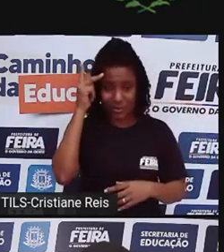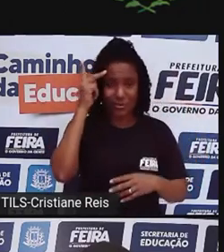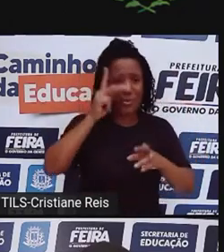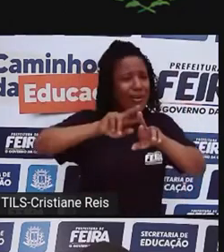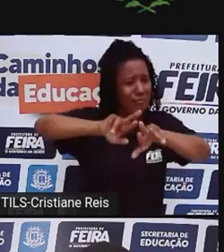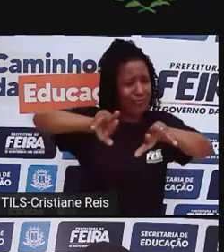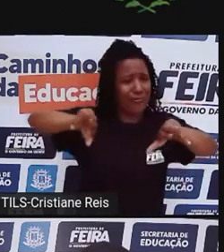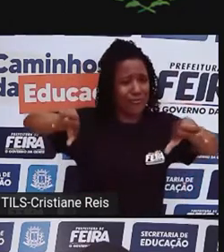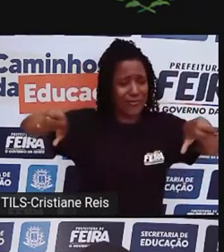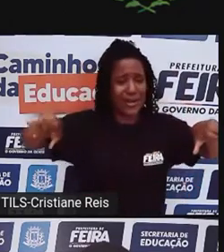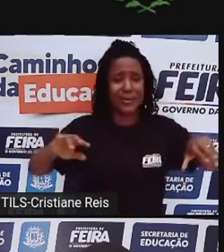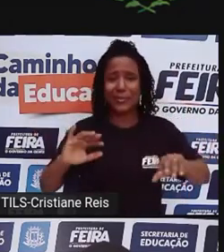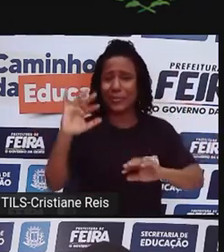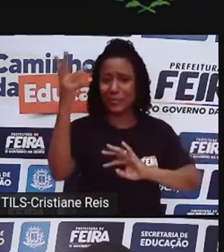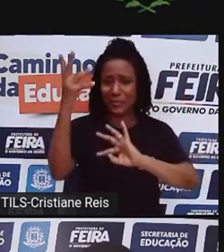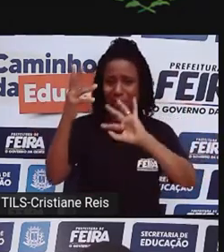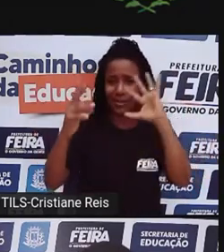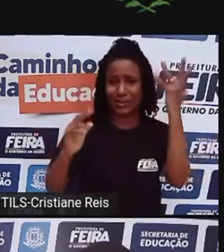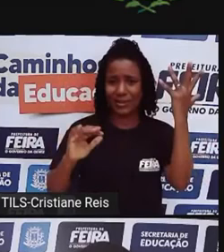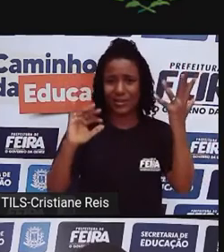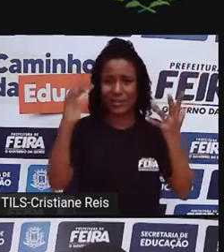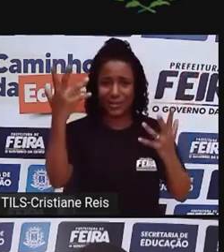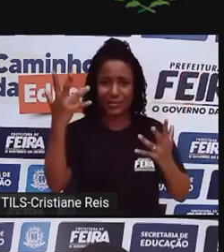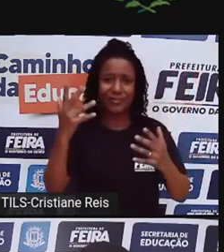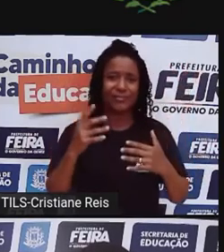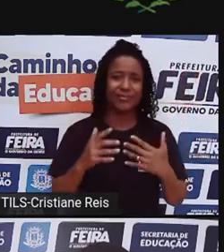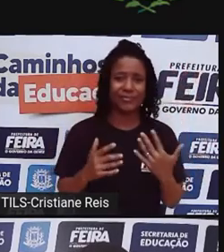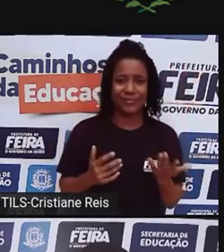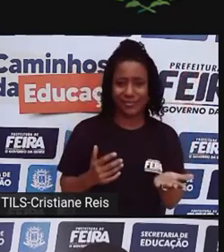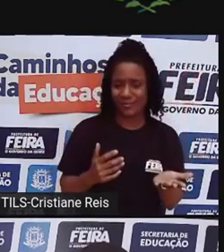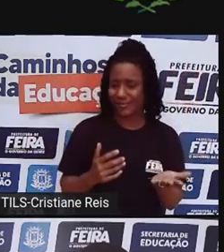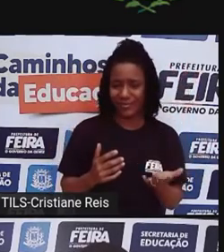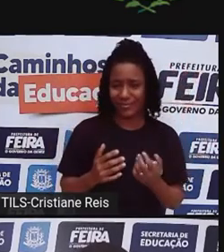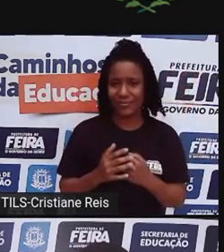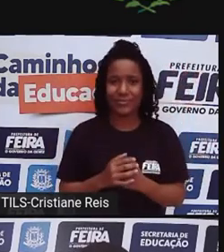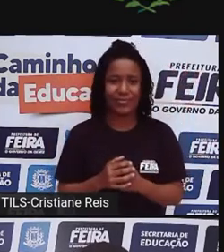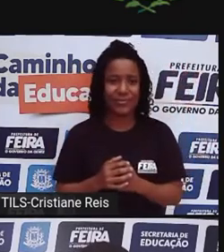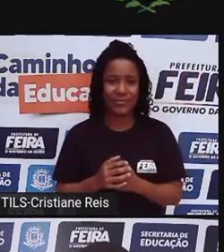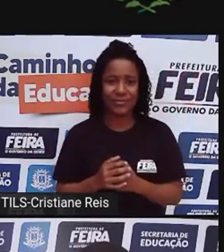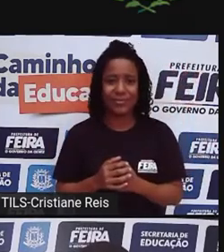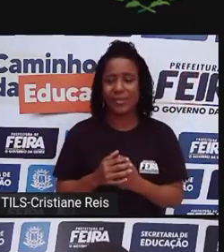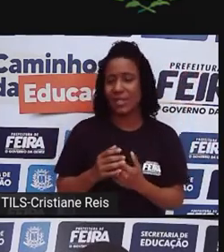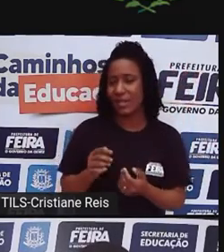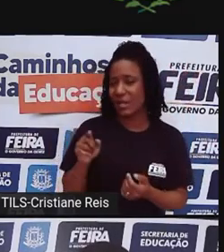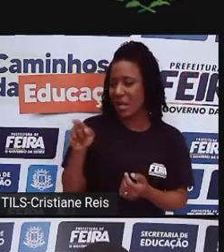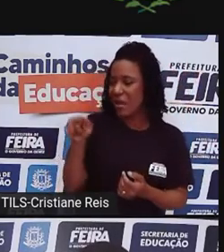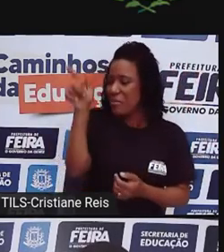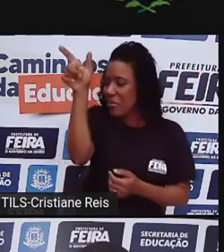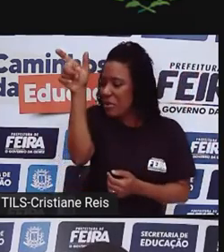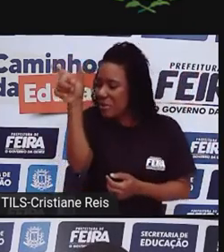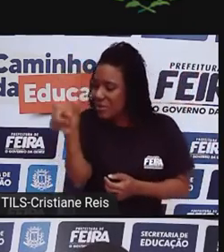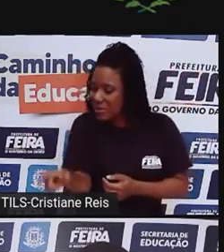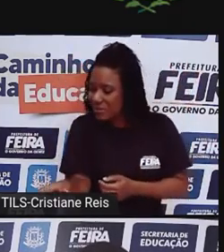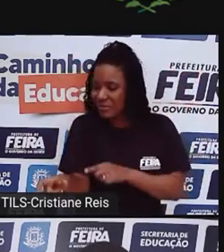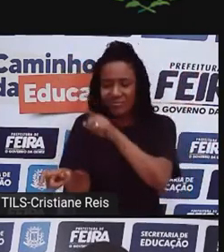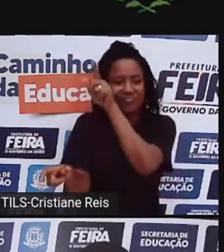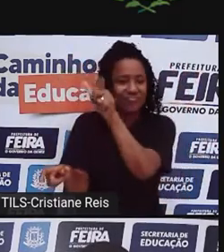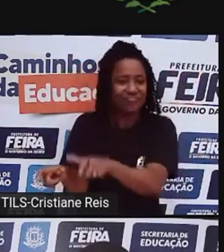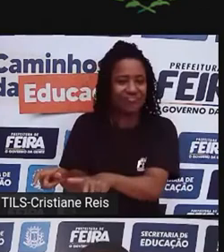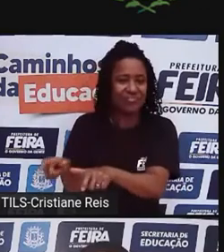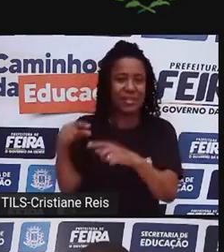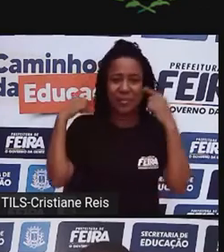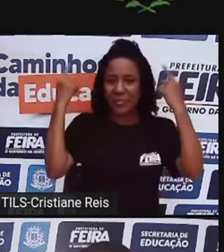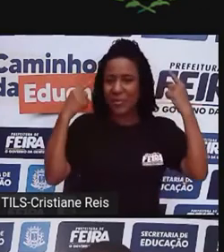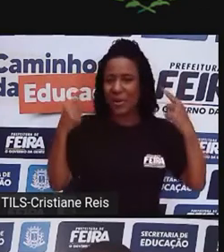tão revoltante de então quer dizer que eu não me encaixo no perfil da empresa porque o meu cabelo é